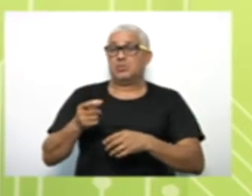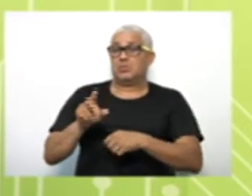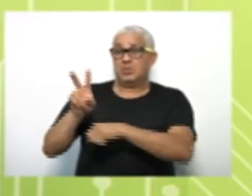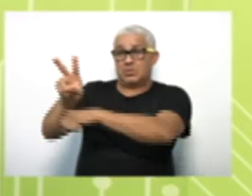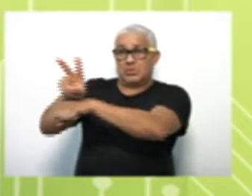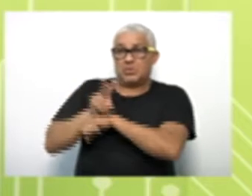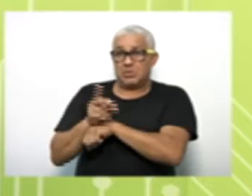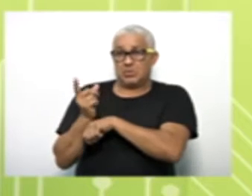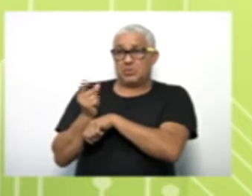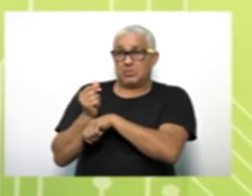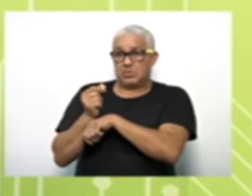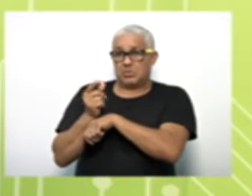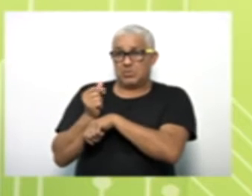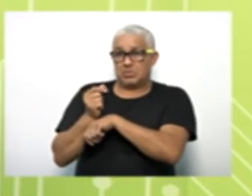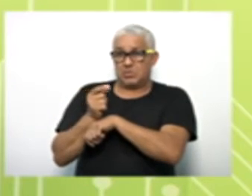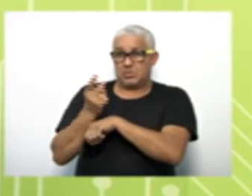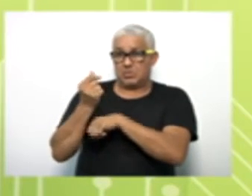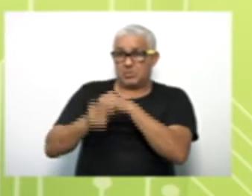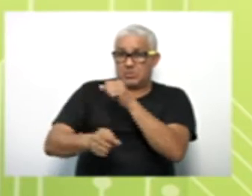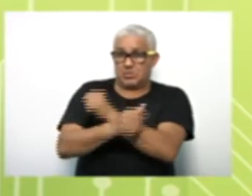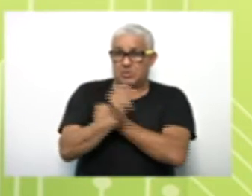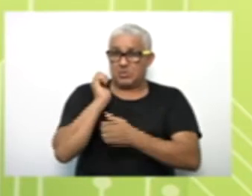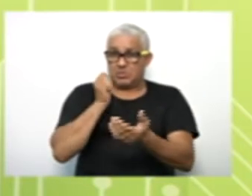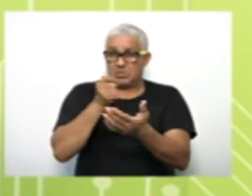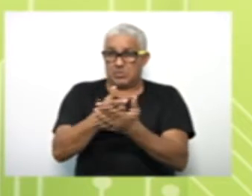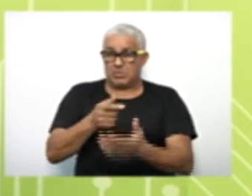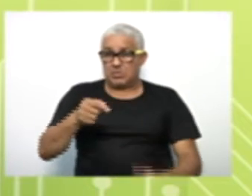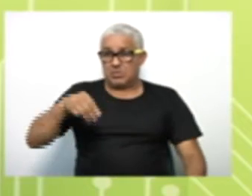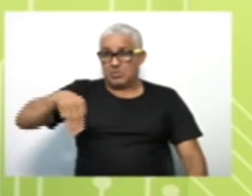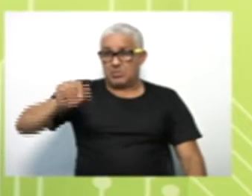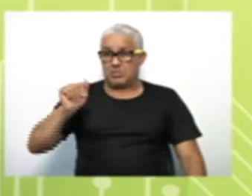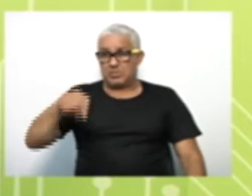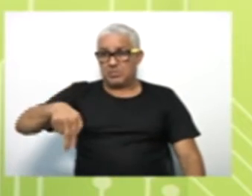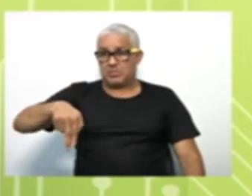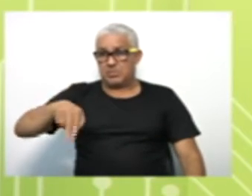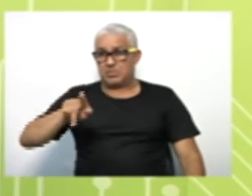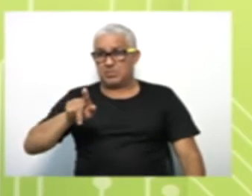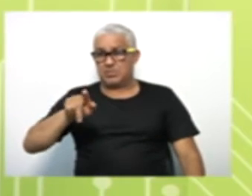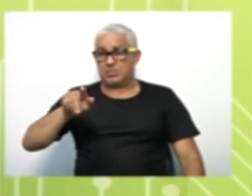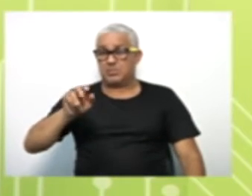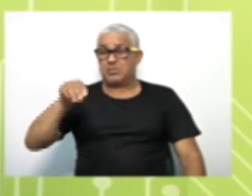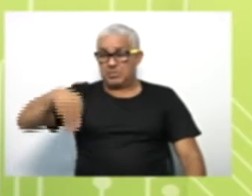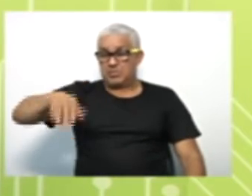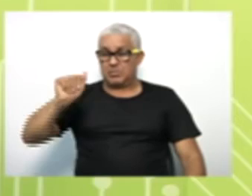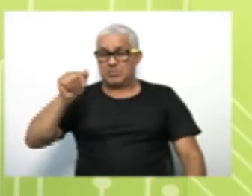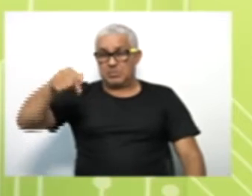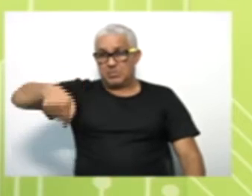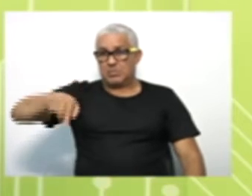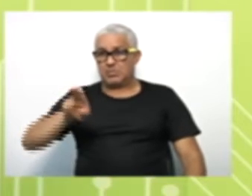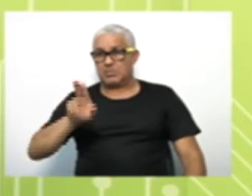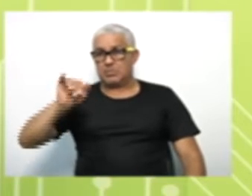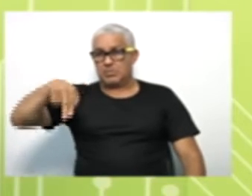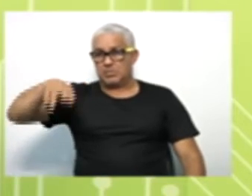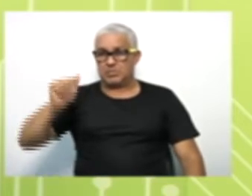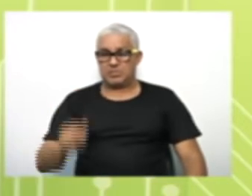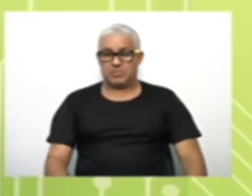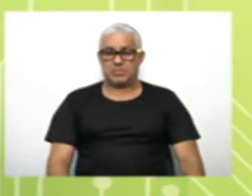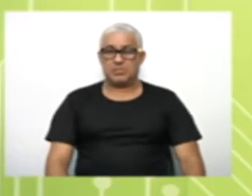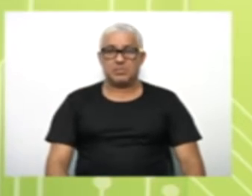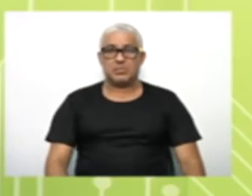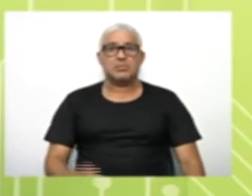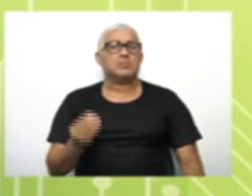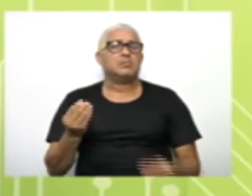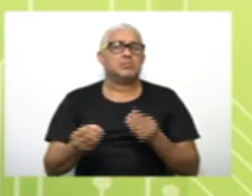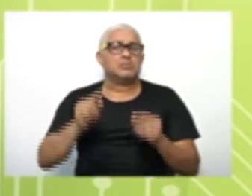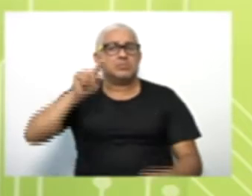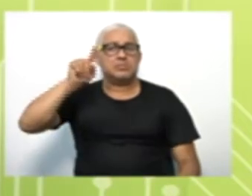esses maquinários. Quanto que vai render 500 mil aplicado em determinado fundo ou em determinado papel no banco? Quanto vai aplicar 1 milhão